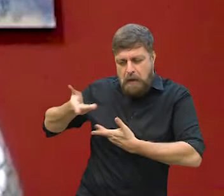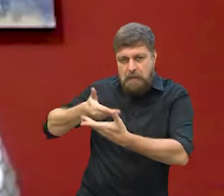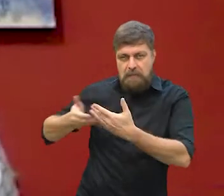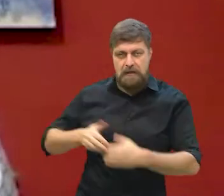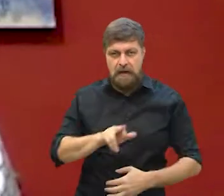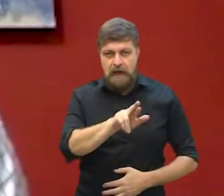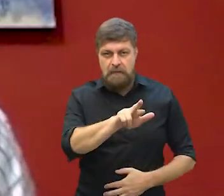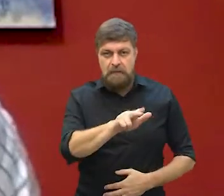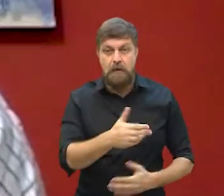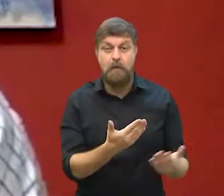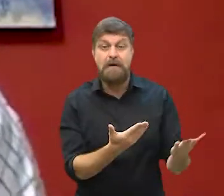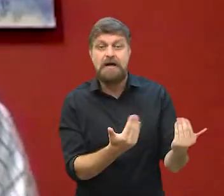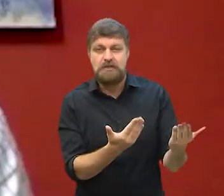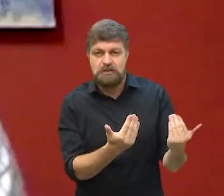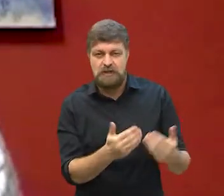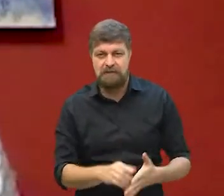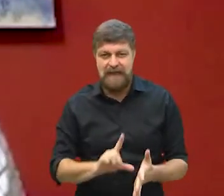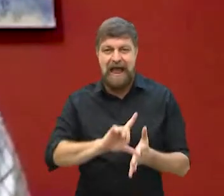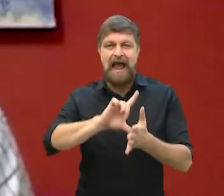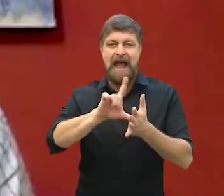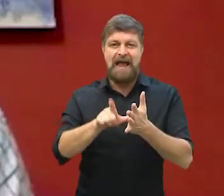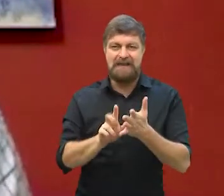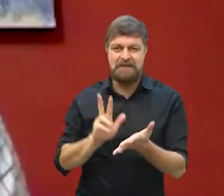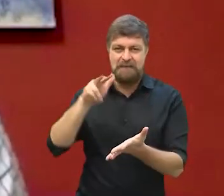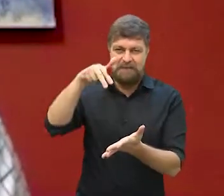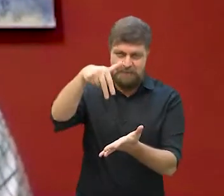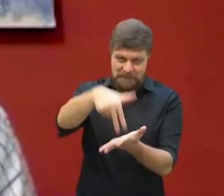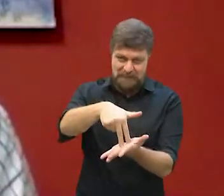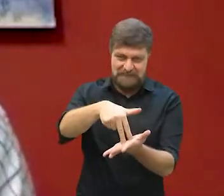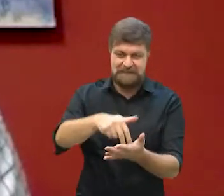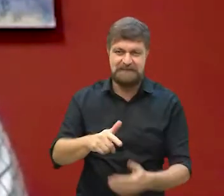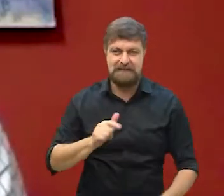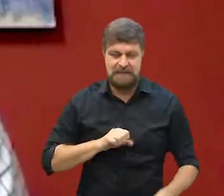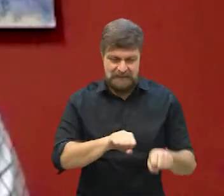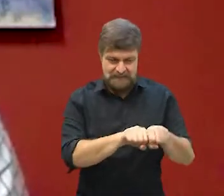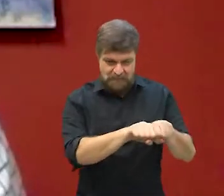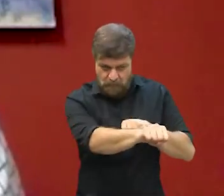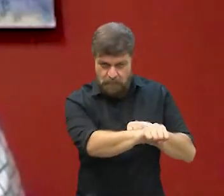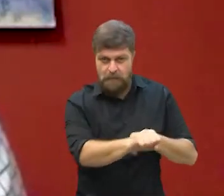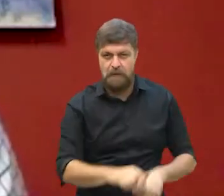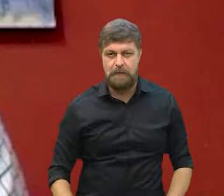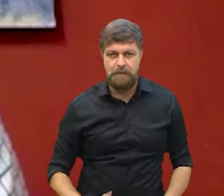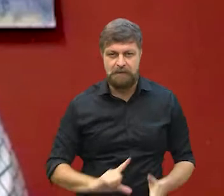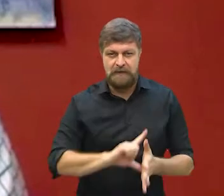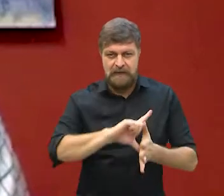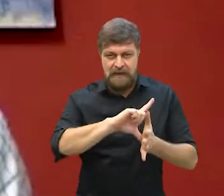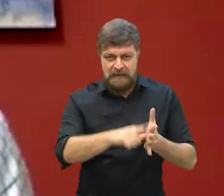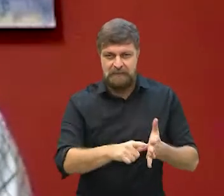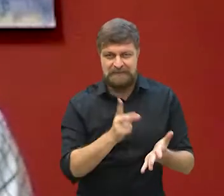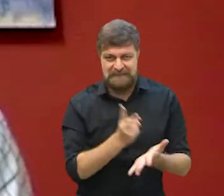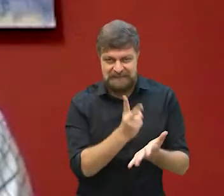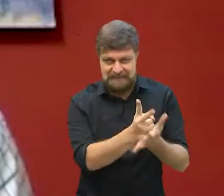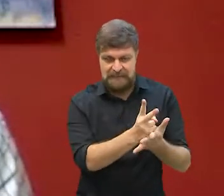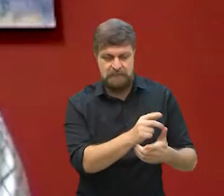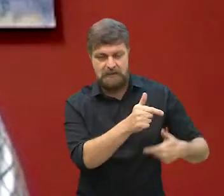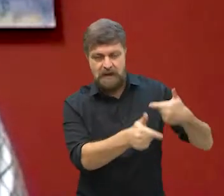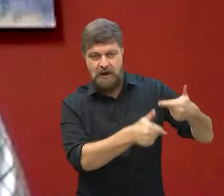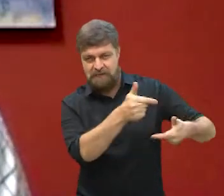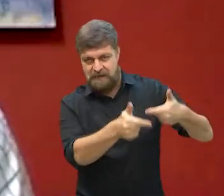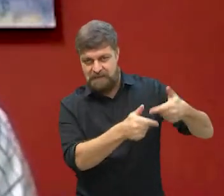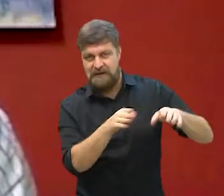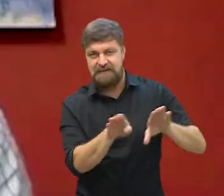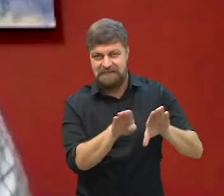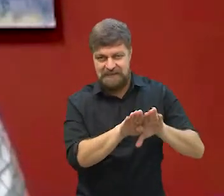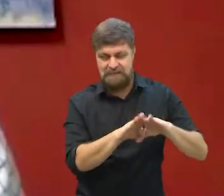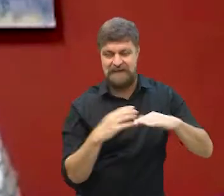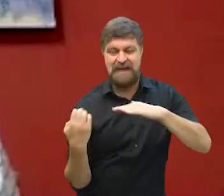Meu irmão ele é um pouco mais novo, então ele veio aí uma geração depois, ele se formou e aí incorporou, mas sempre também teve essa